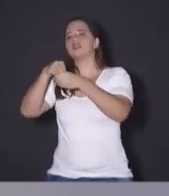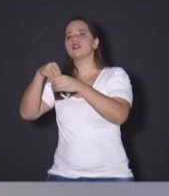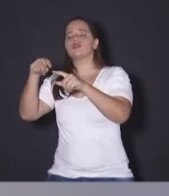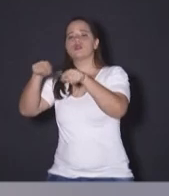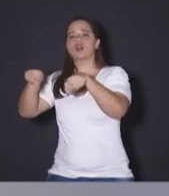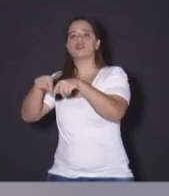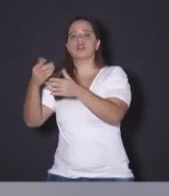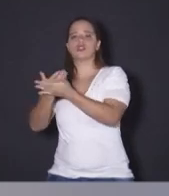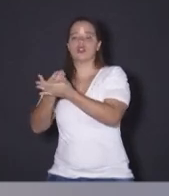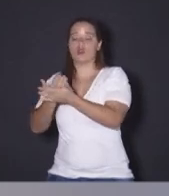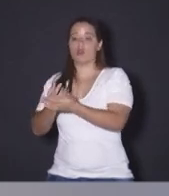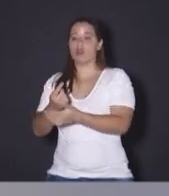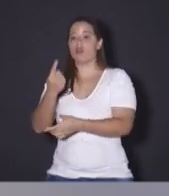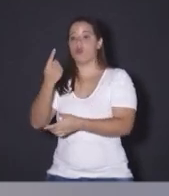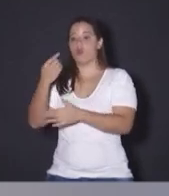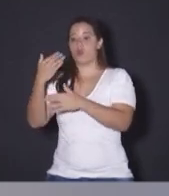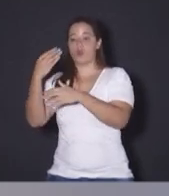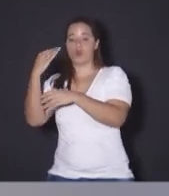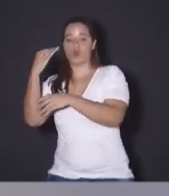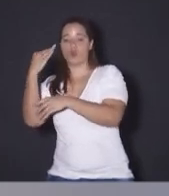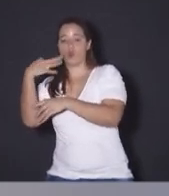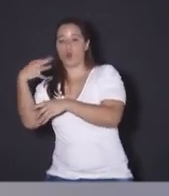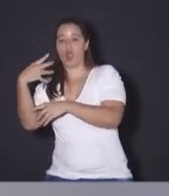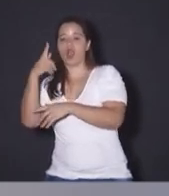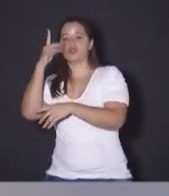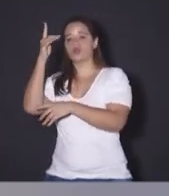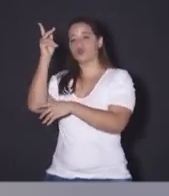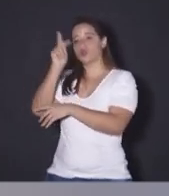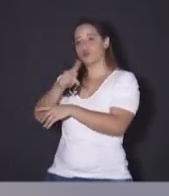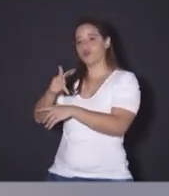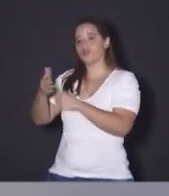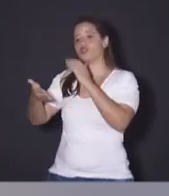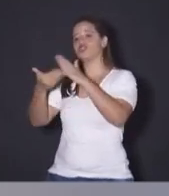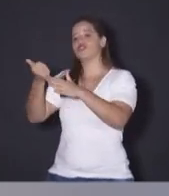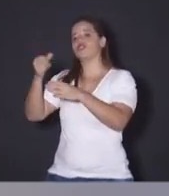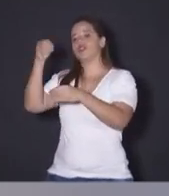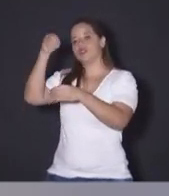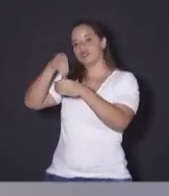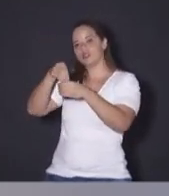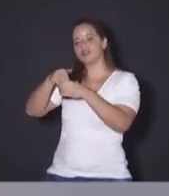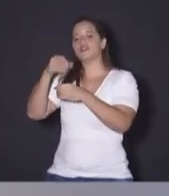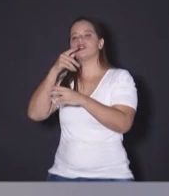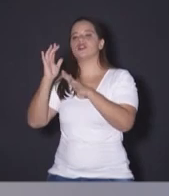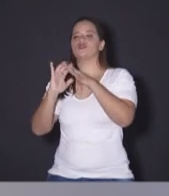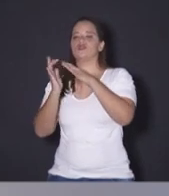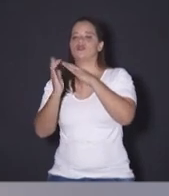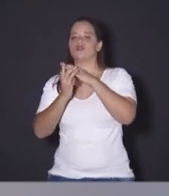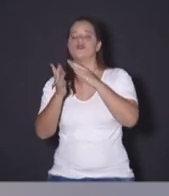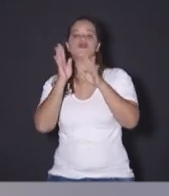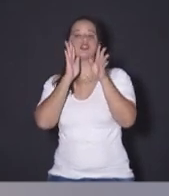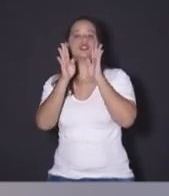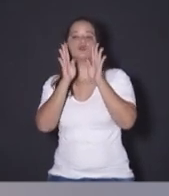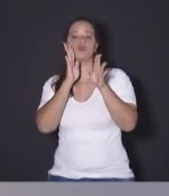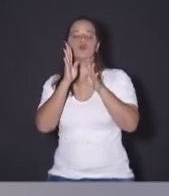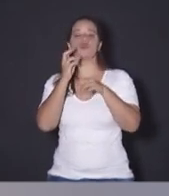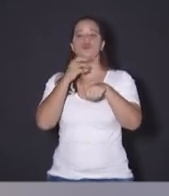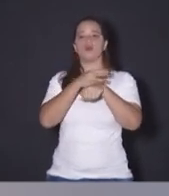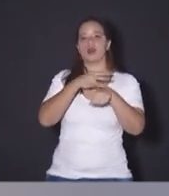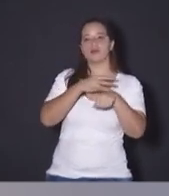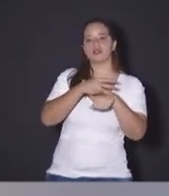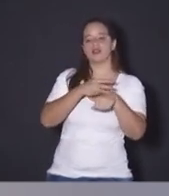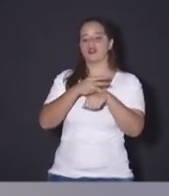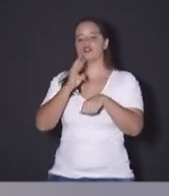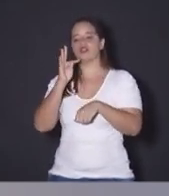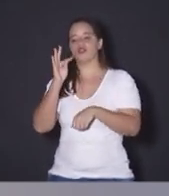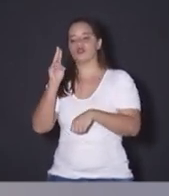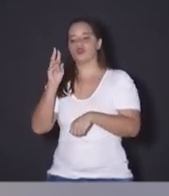aula um quarto dos professores tiram de redes sociais como facebook whatsapp twitter etc